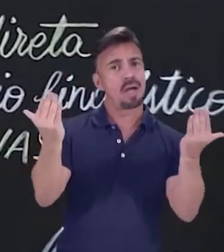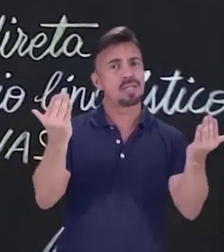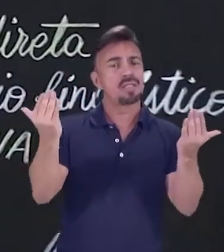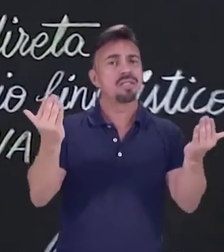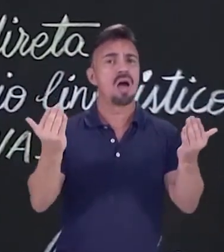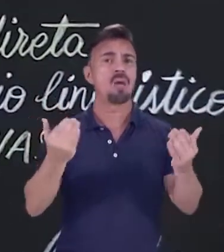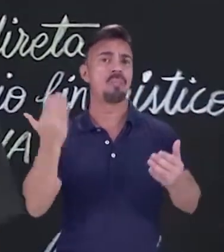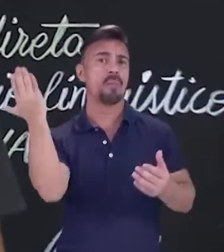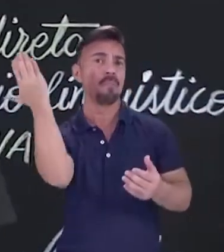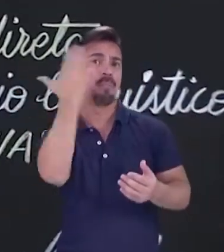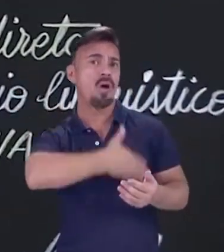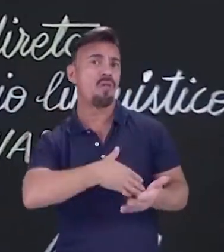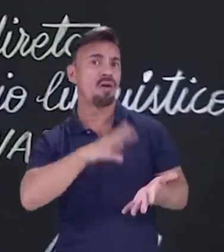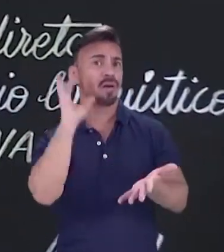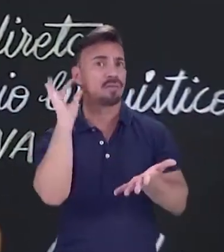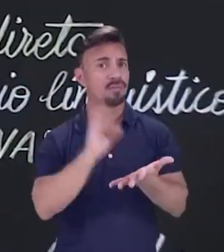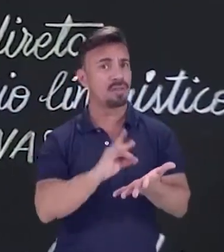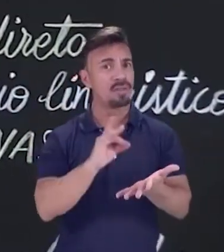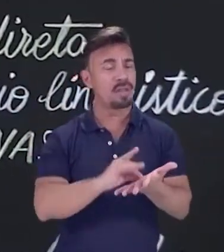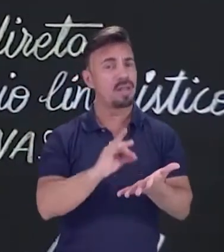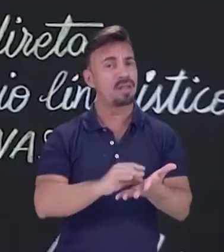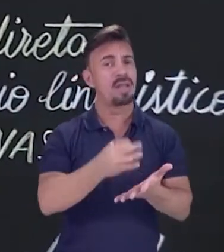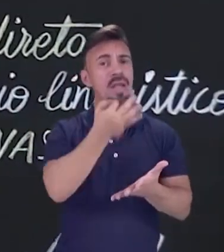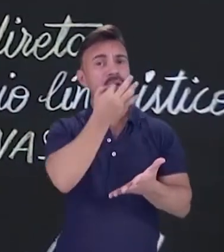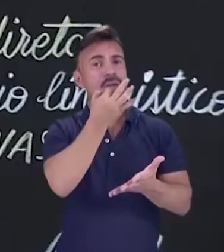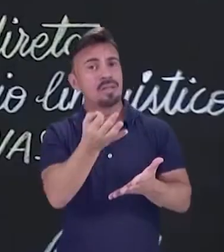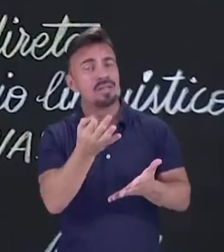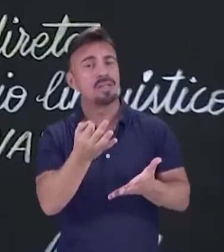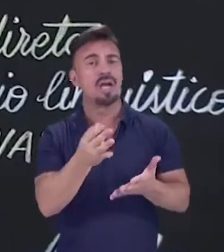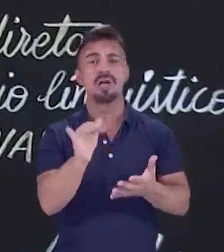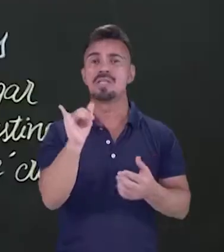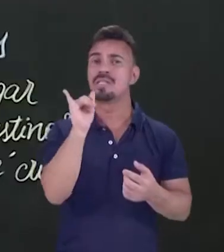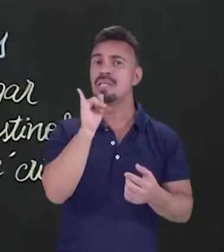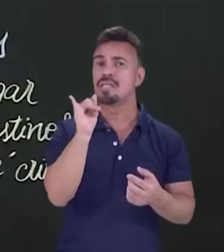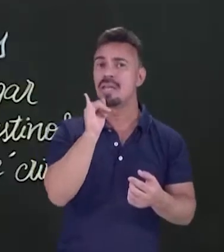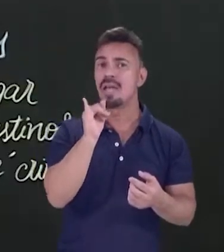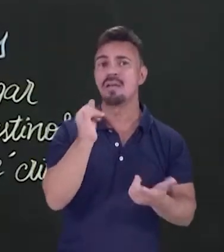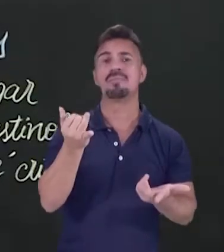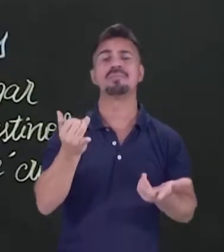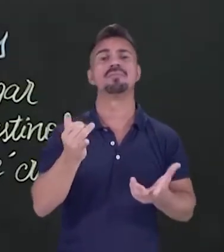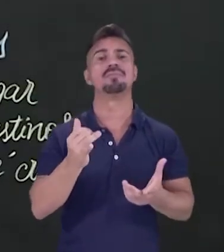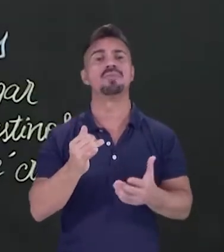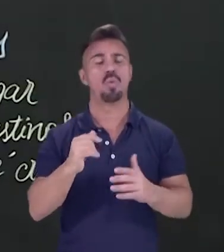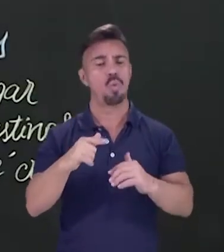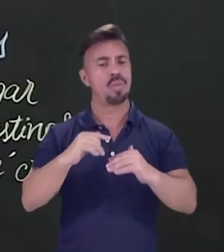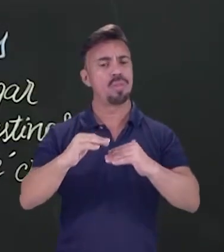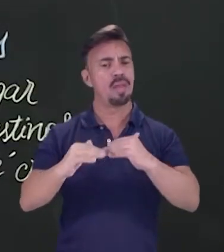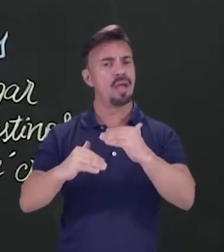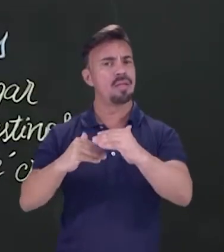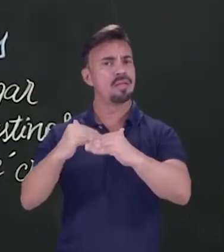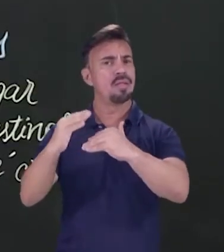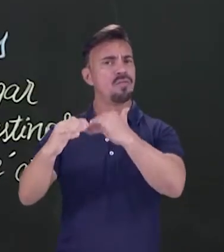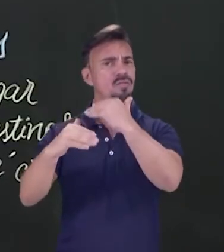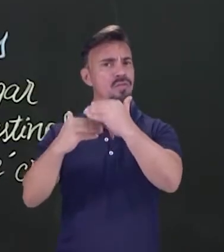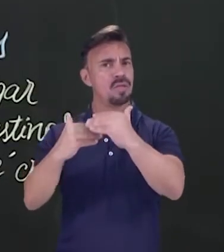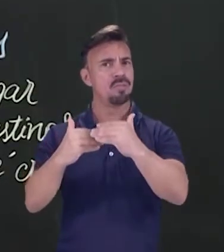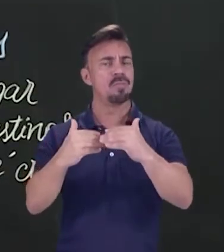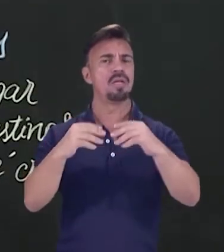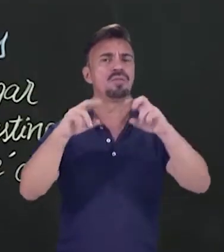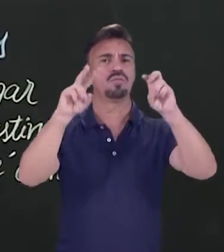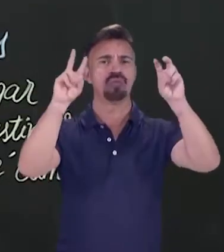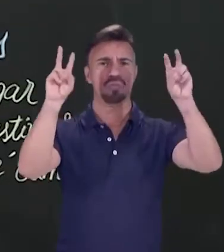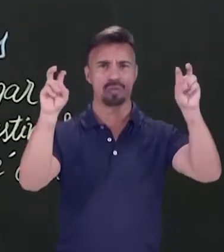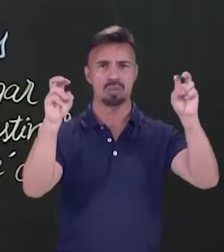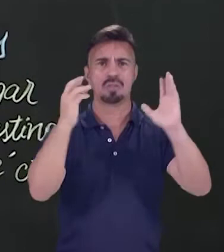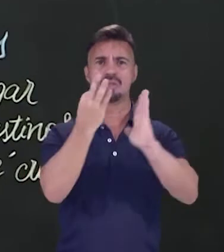faz para comprovar que seu ponto de vista é verdadeiro, os exemplos, ok? Esse é o momento. O desenvolvimento é o núcleo do seu texto, é